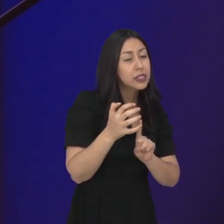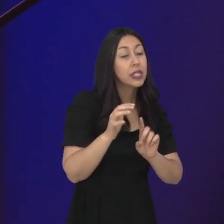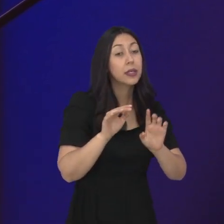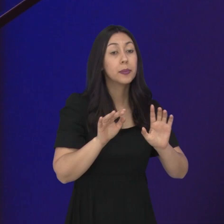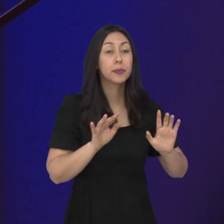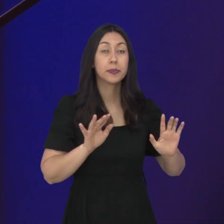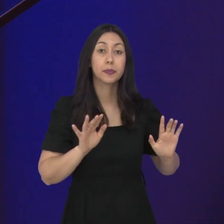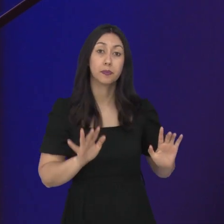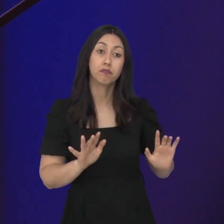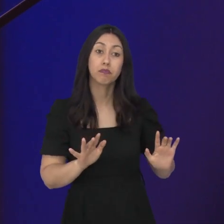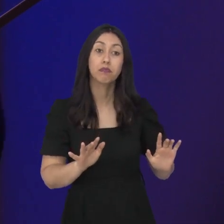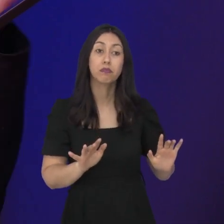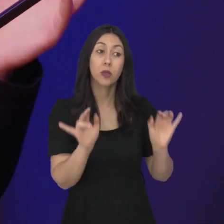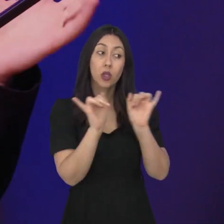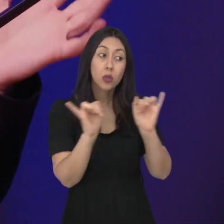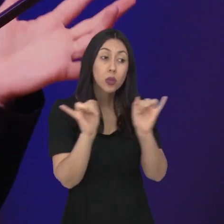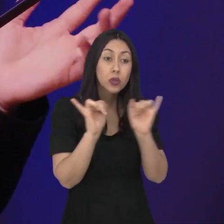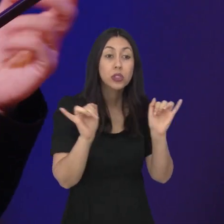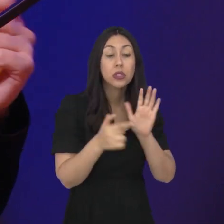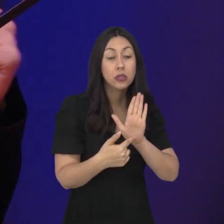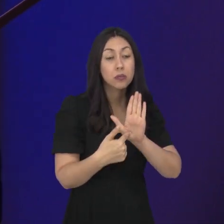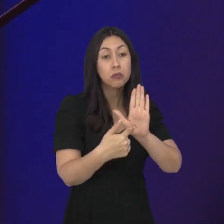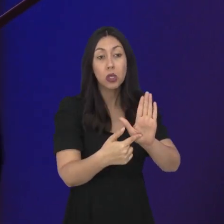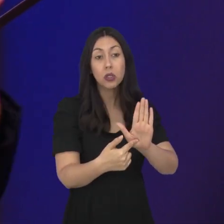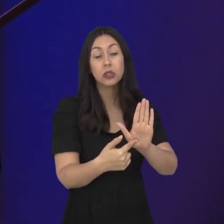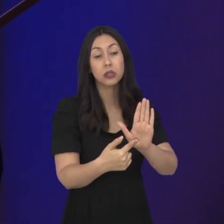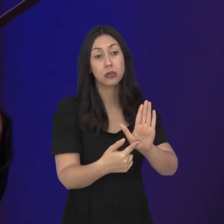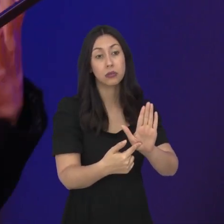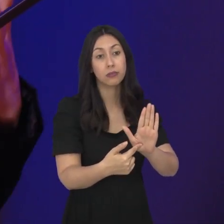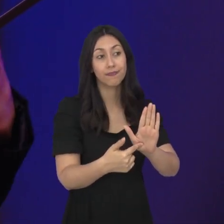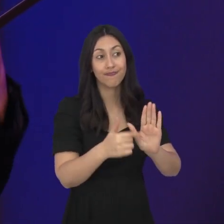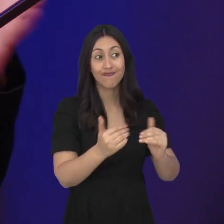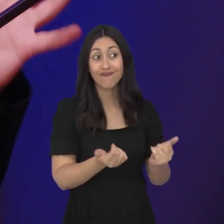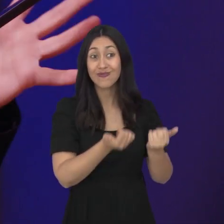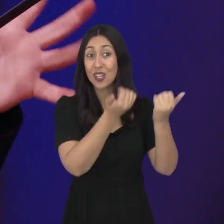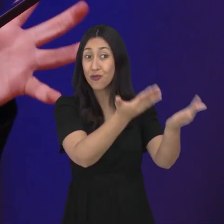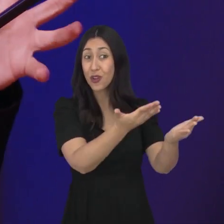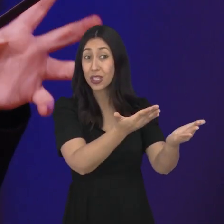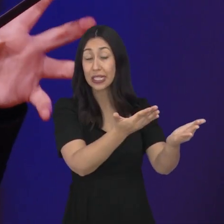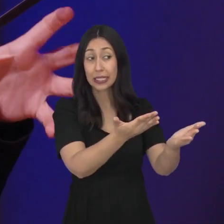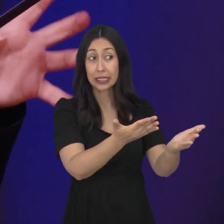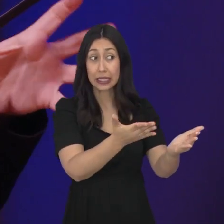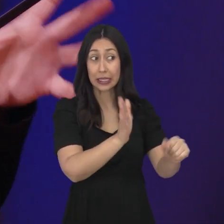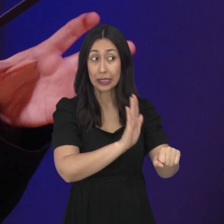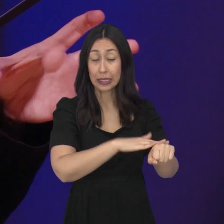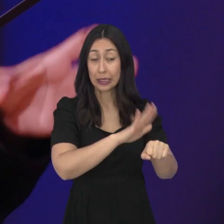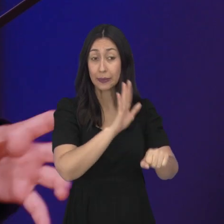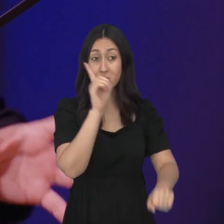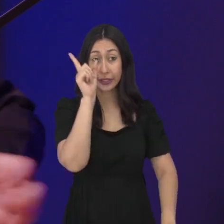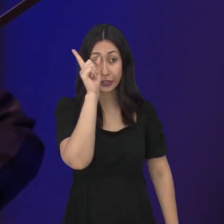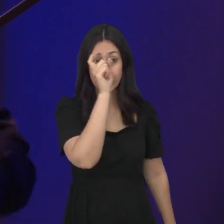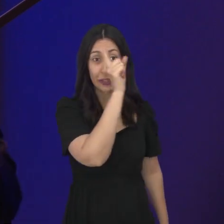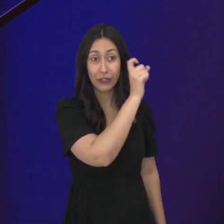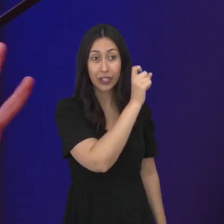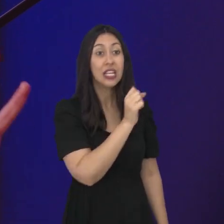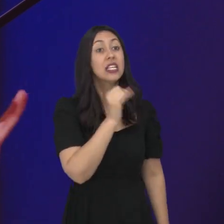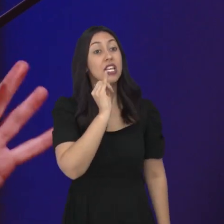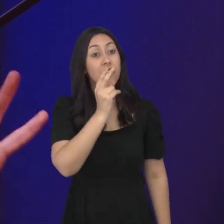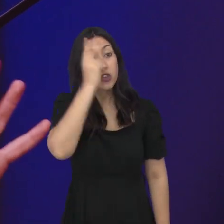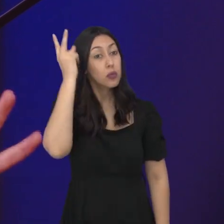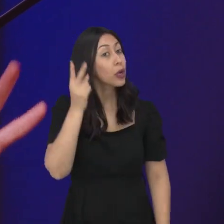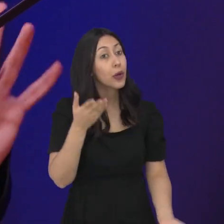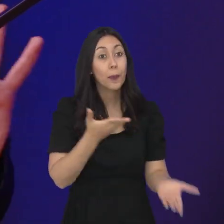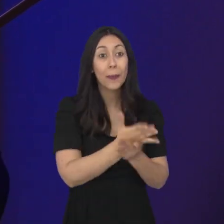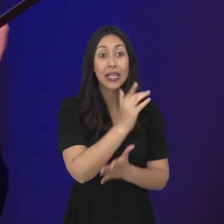pelo que, né, as notícias mostram, pelo que as séries mostram, lá parece ser um pouco mais forte, né? Tipo, e se você não passa